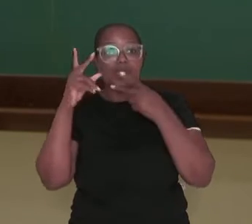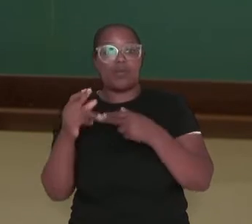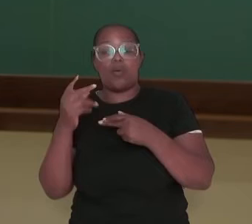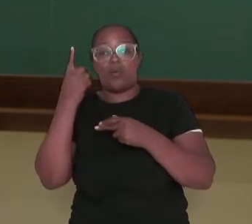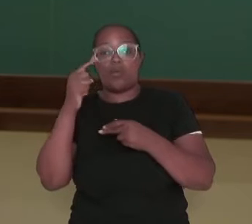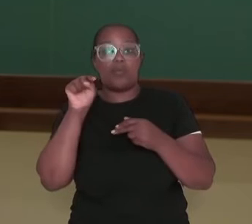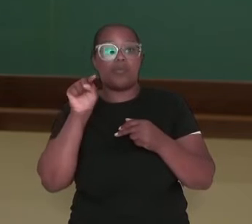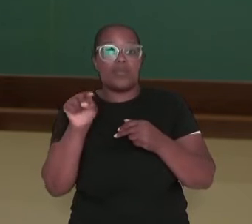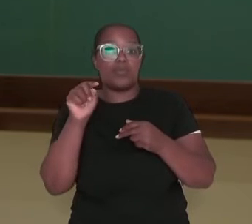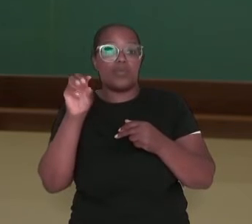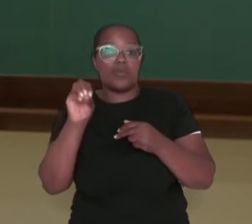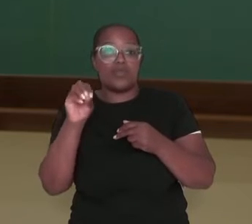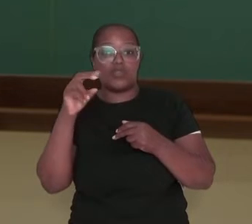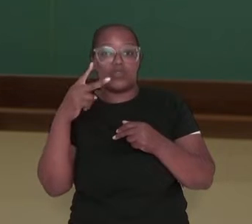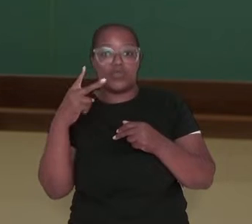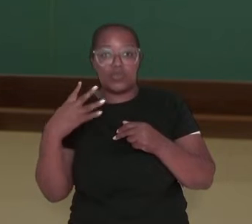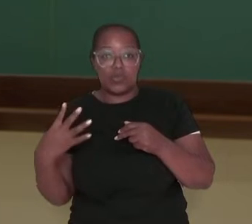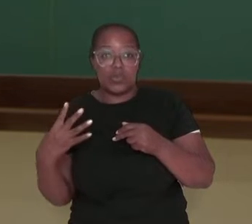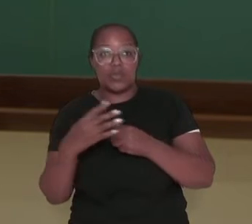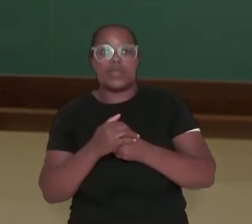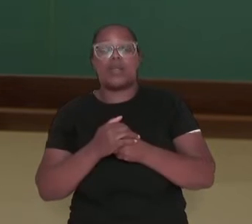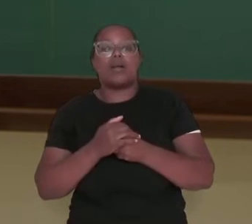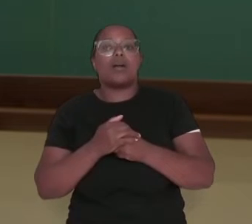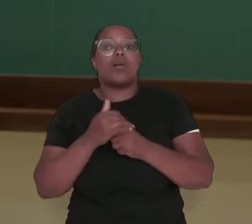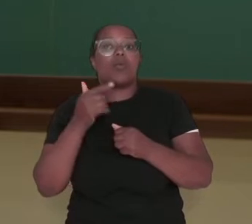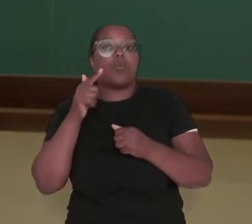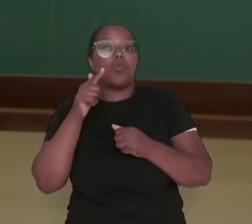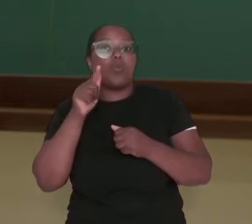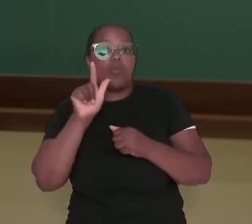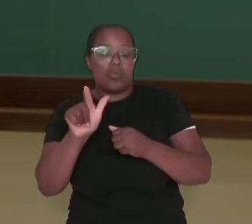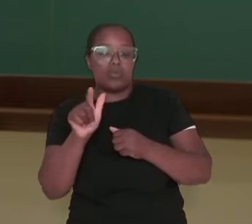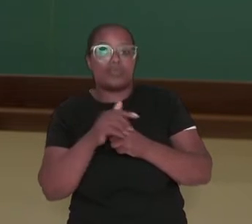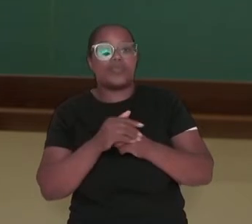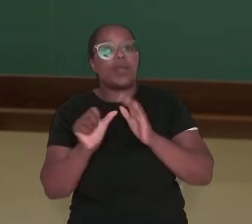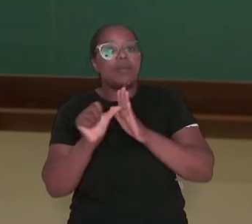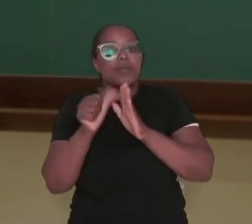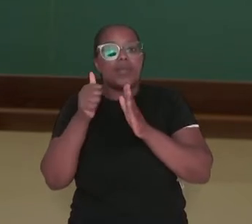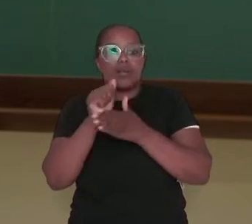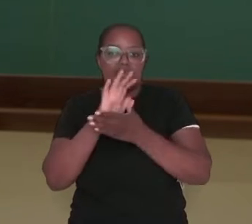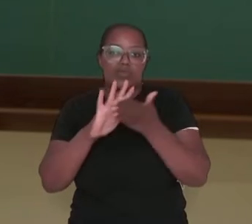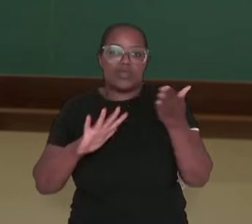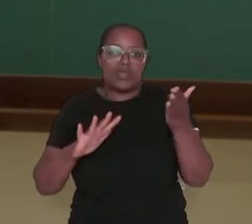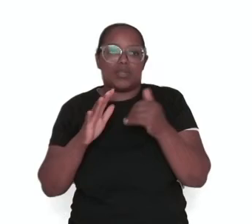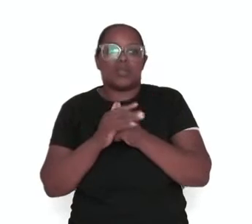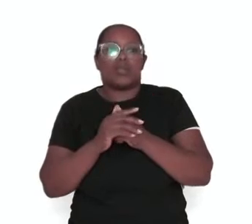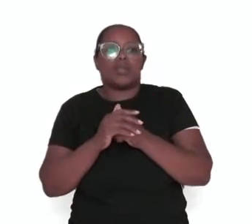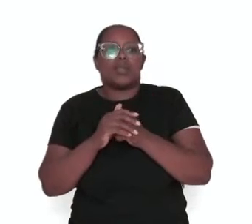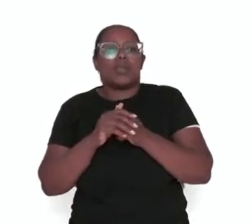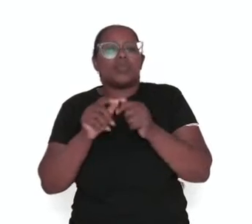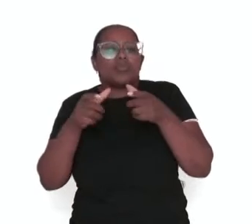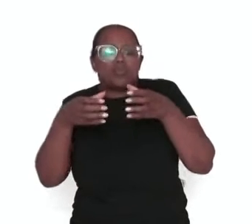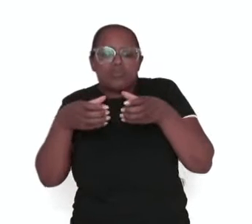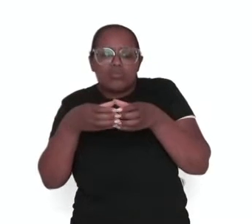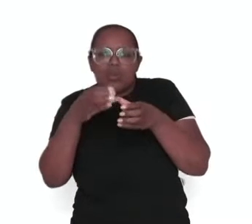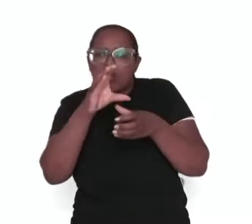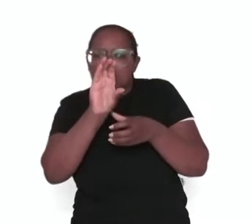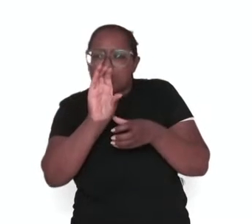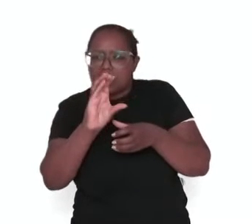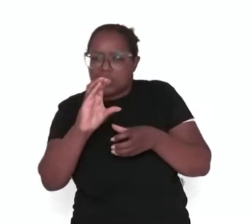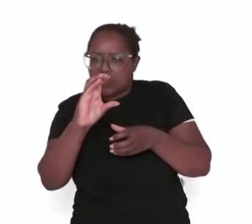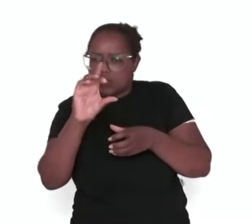1024. Ok? Aqui, primeiro exercício. Em um disco rígido,